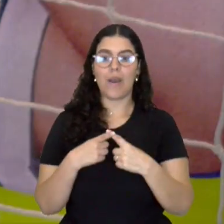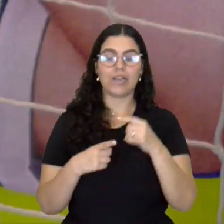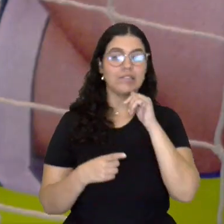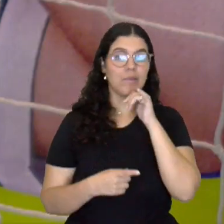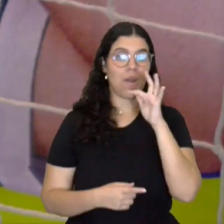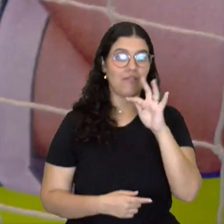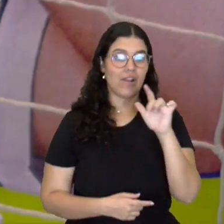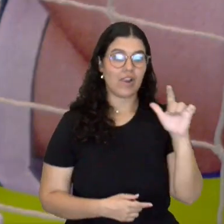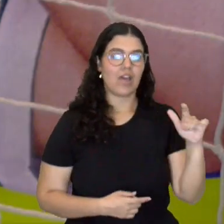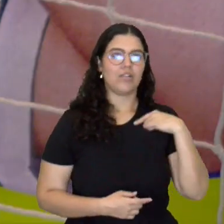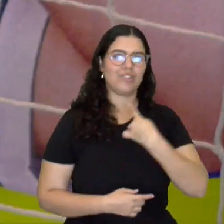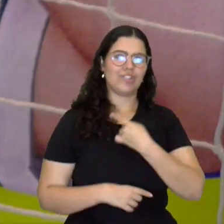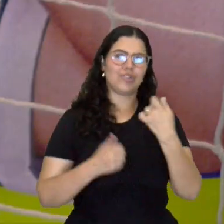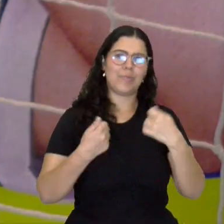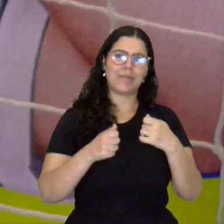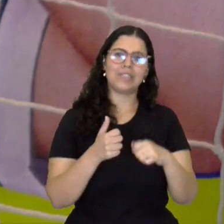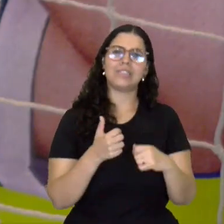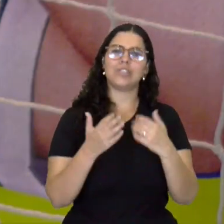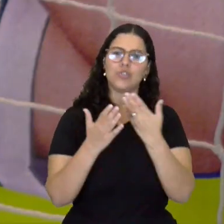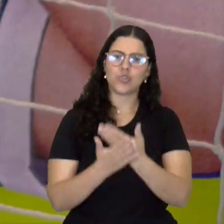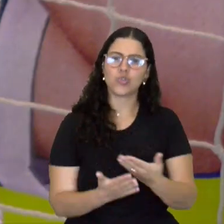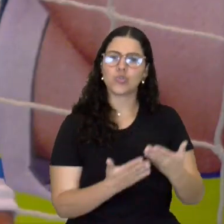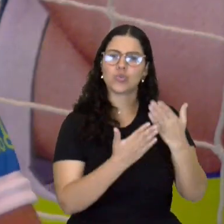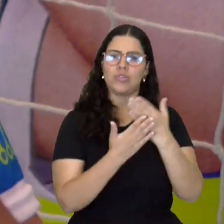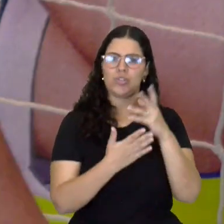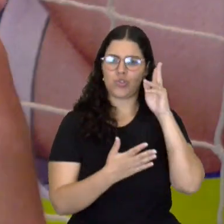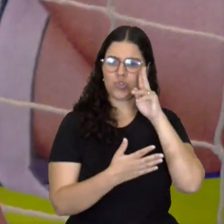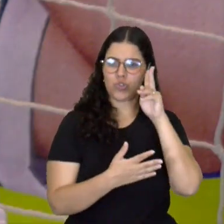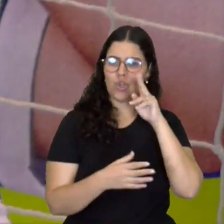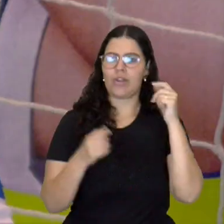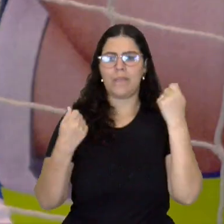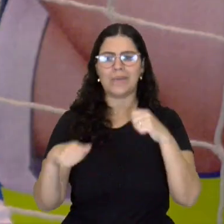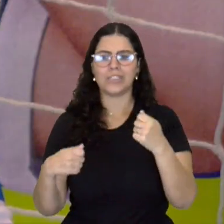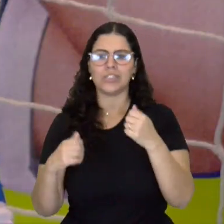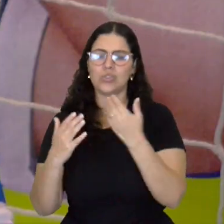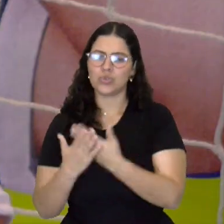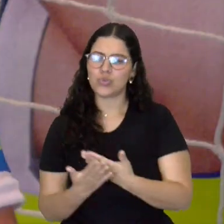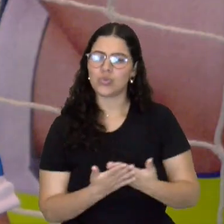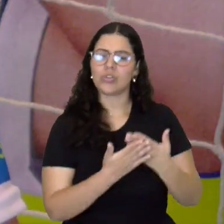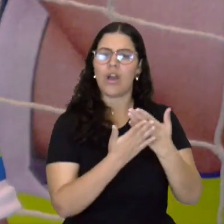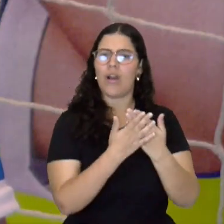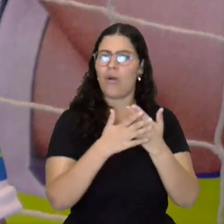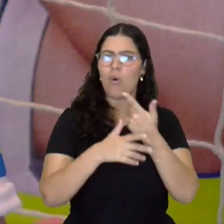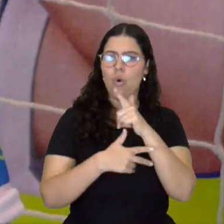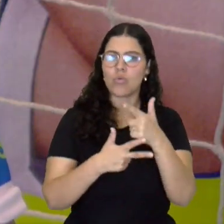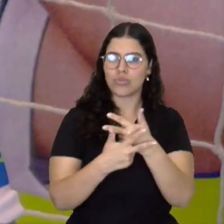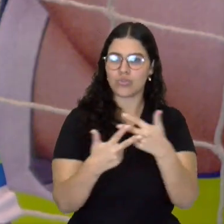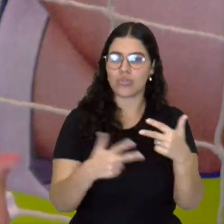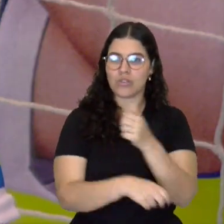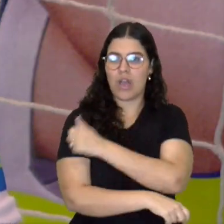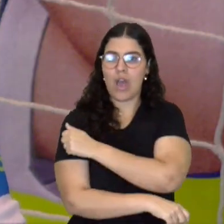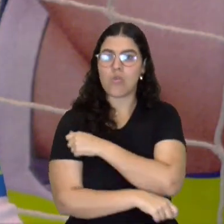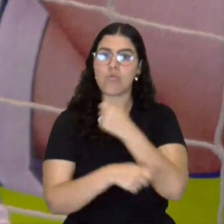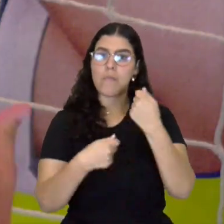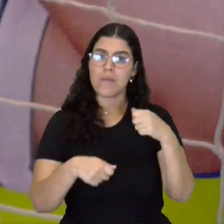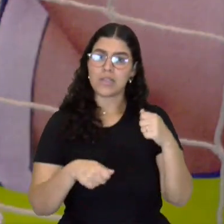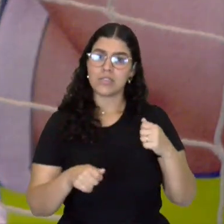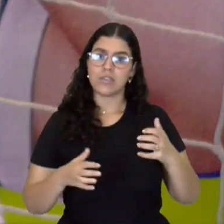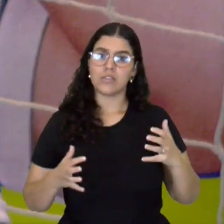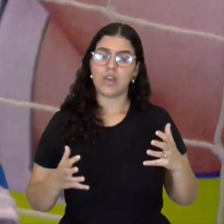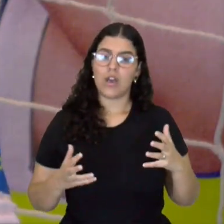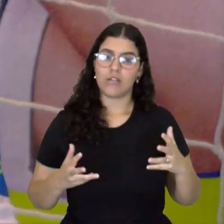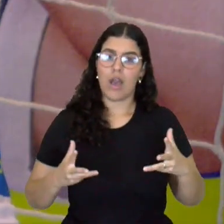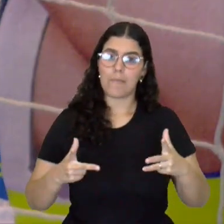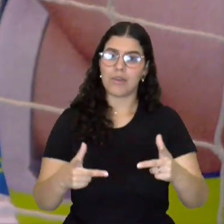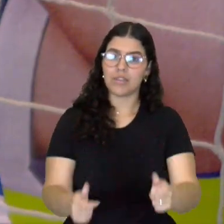para poder fazer a pesquisa, esse ano foi sobre arqueologia. O aluno ele teve que desenvolver habilidades atitudinais, de respeito, de falar com o